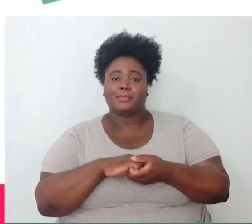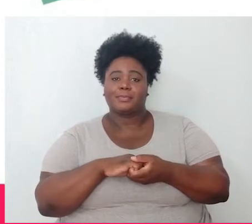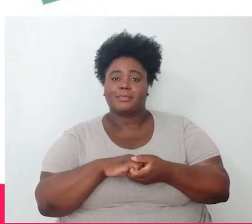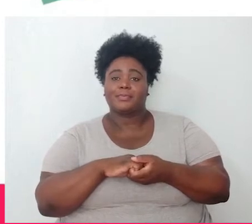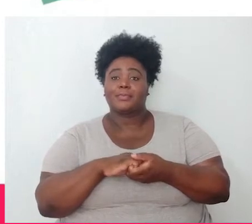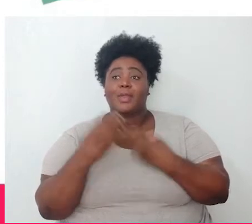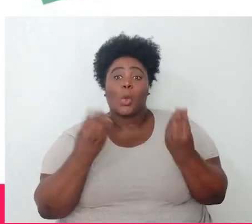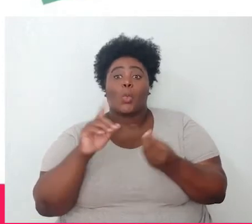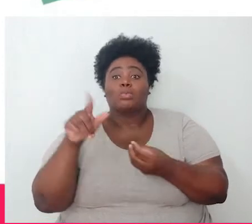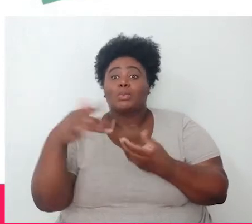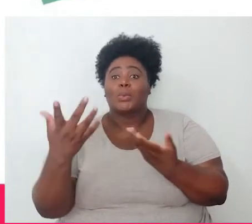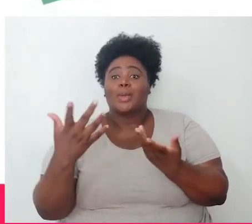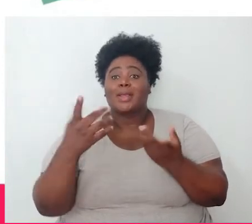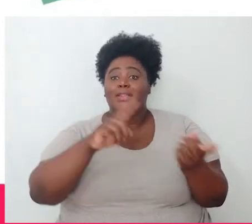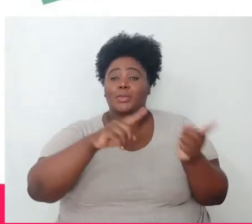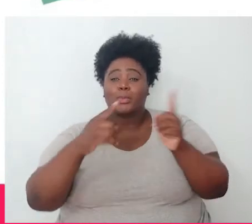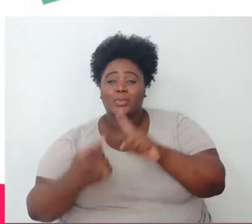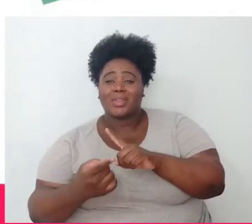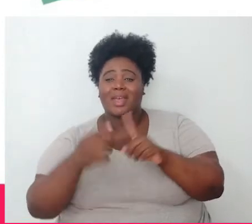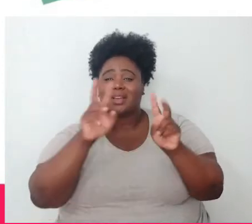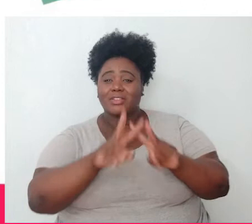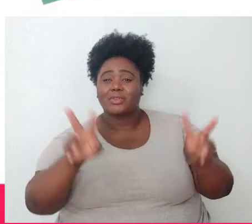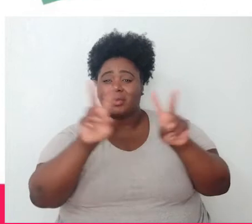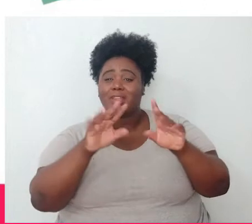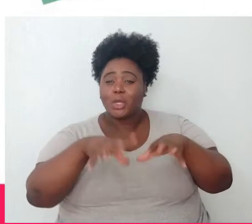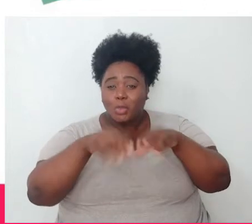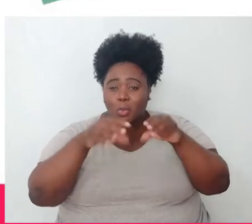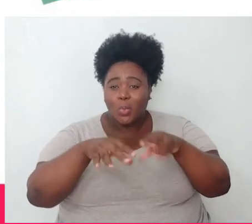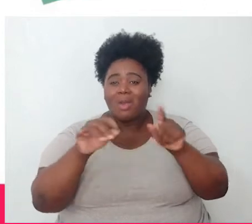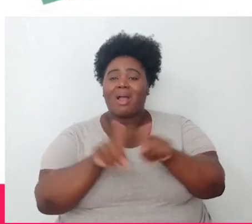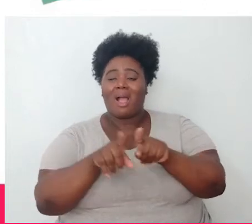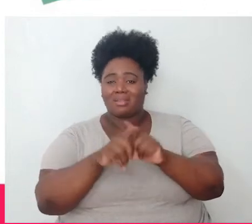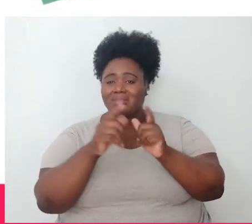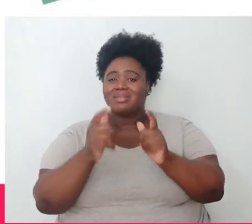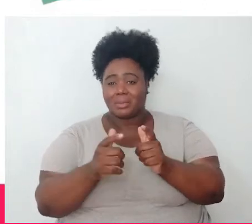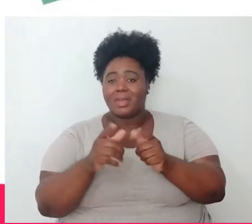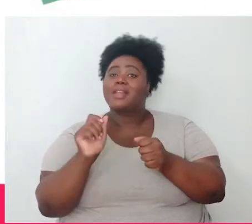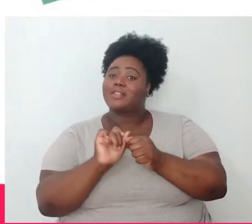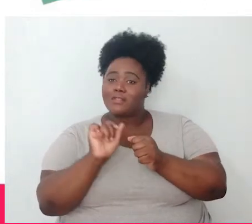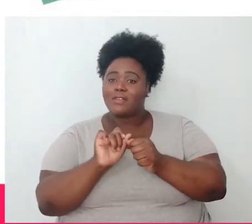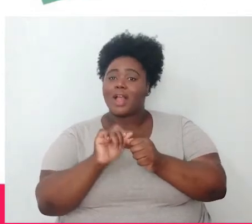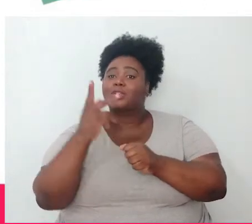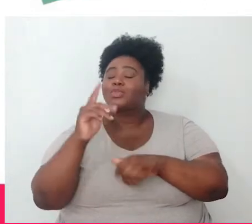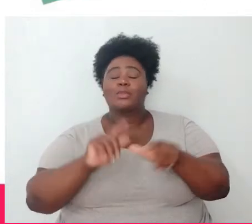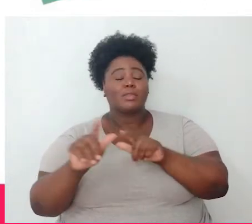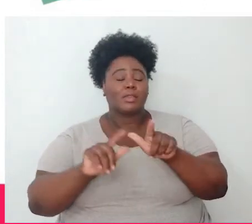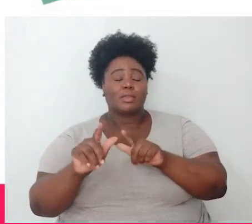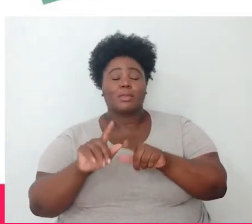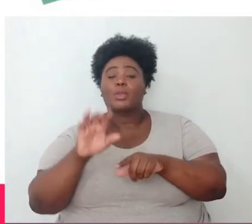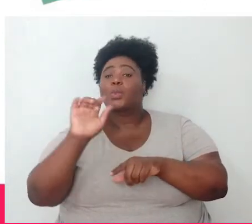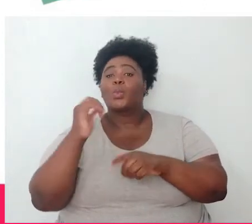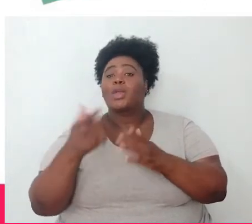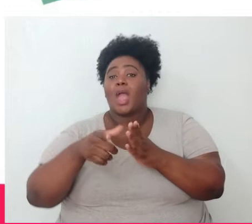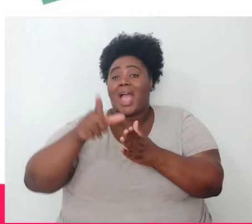esse trânsito aí de paisagens e de territórios, né, que se fazem no seu trabalho? O que